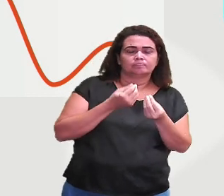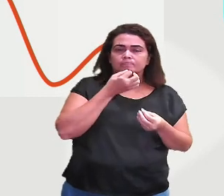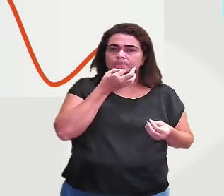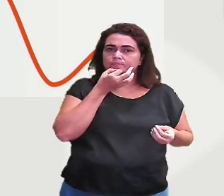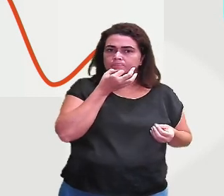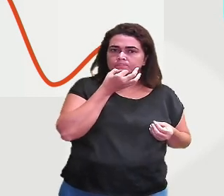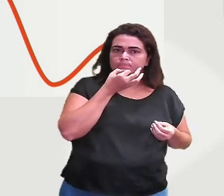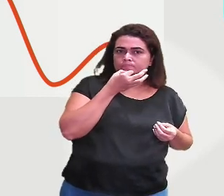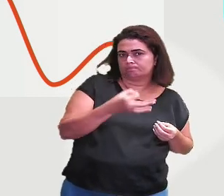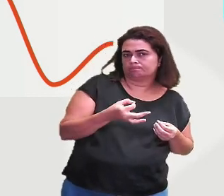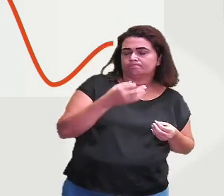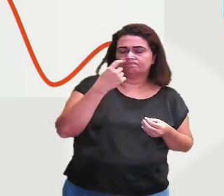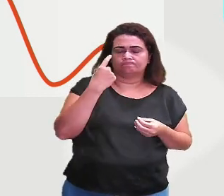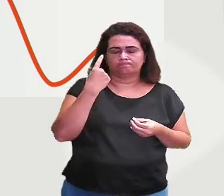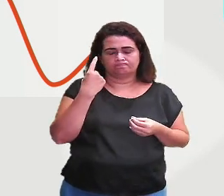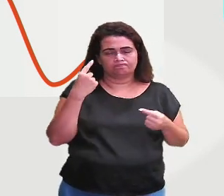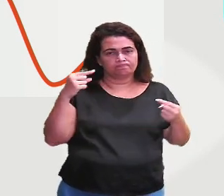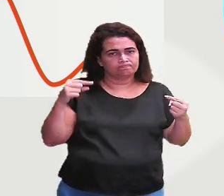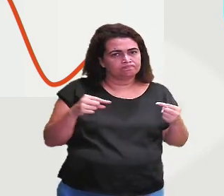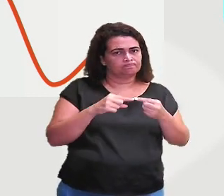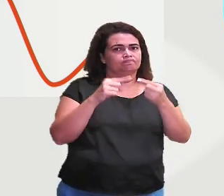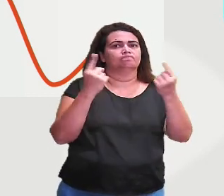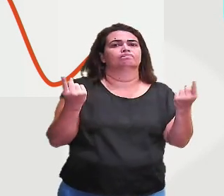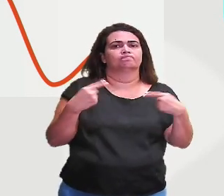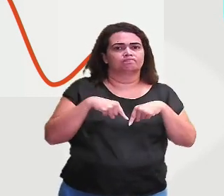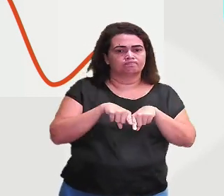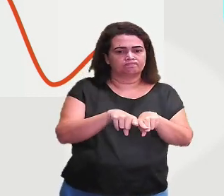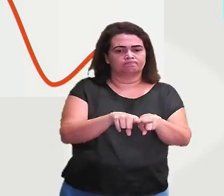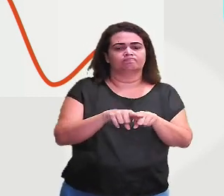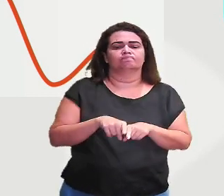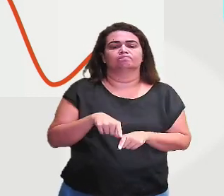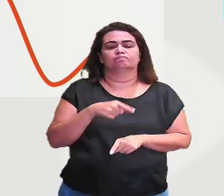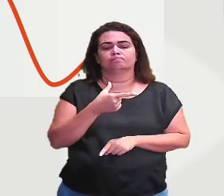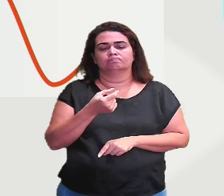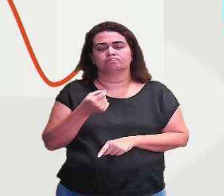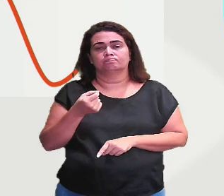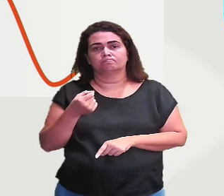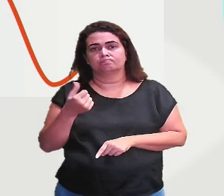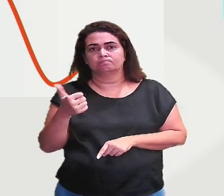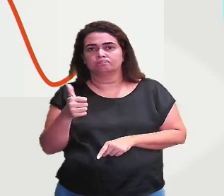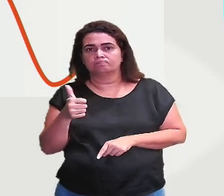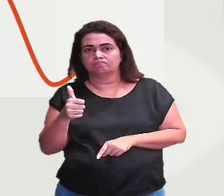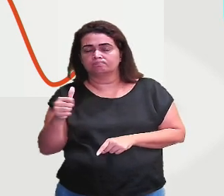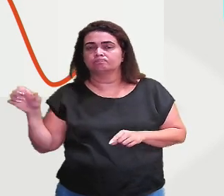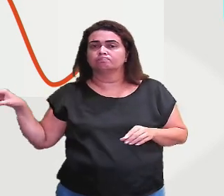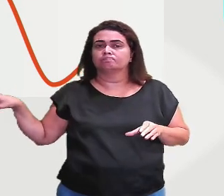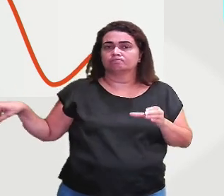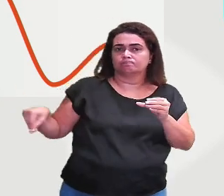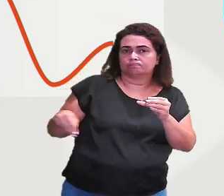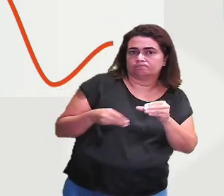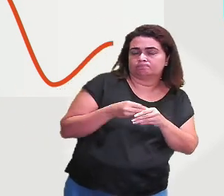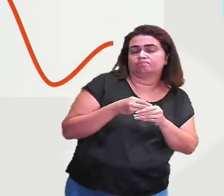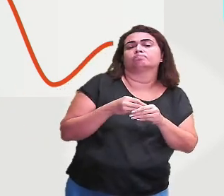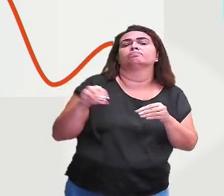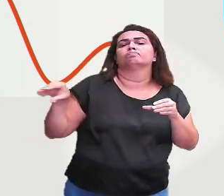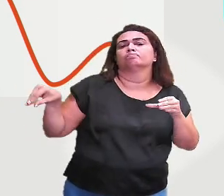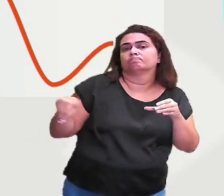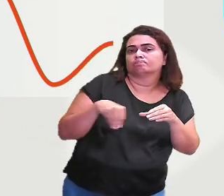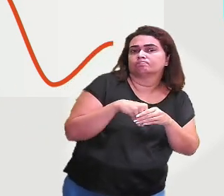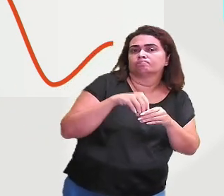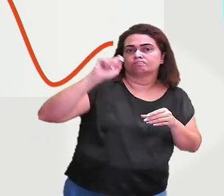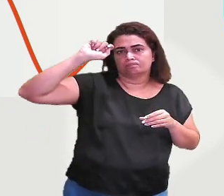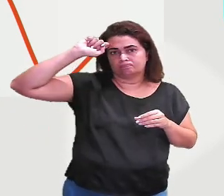objetivos, né, parcerias. Em 2011, a África do Sul é incorporada, e em 2013, a criação até do